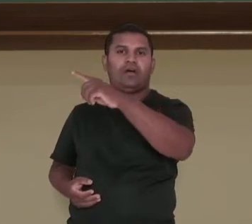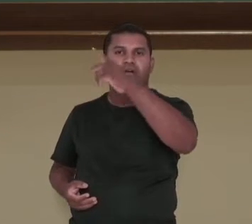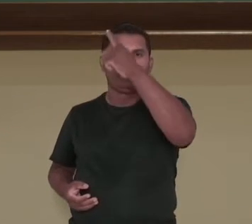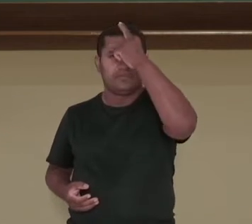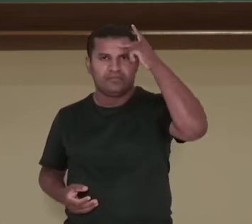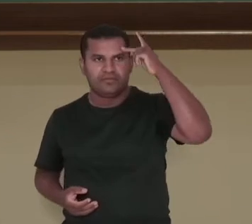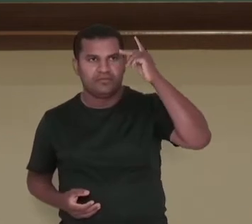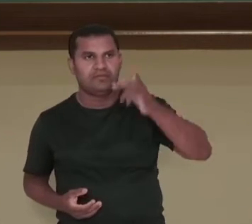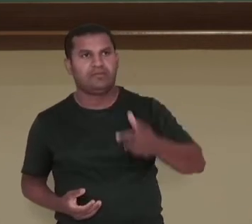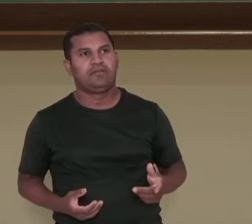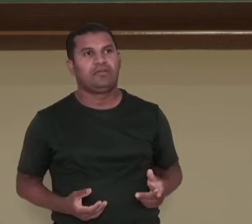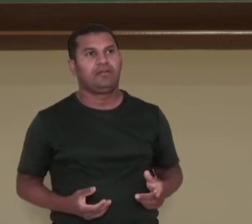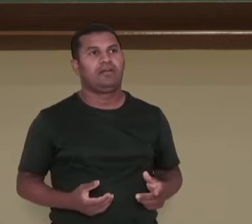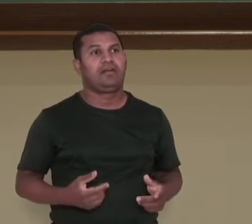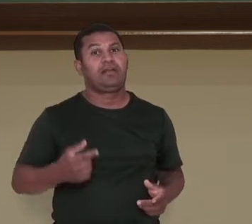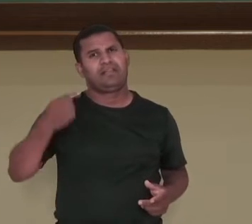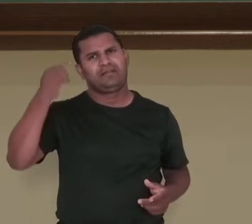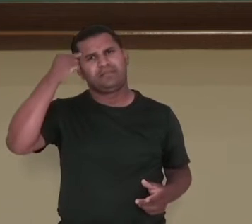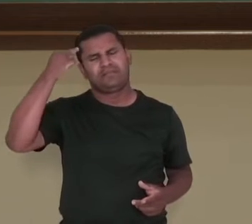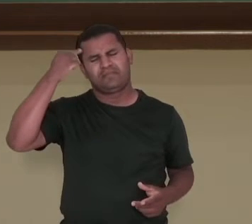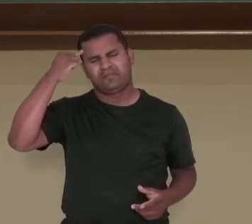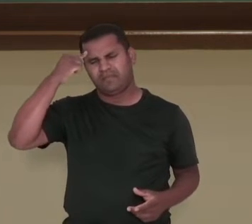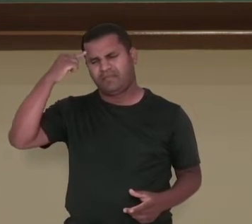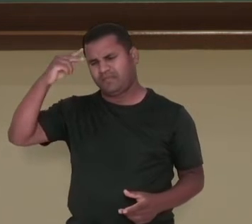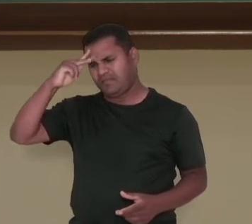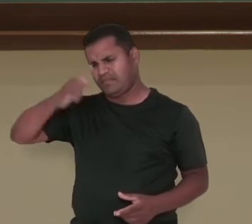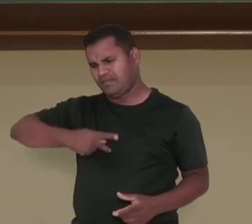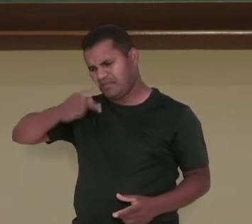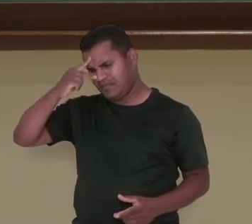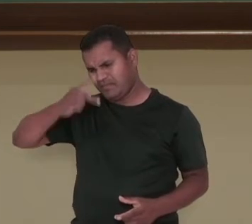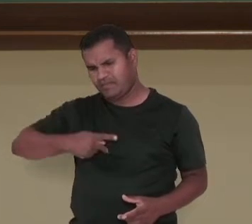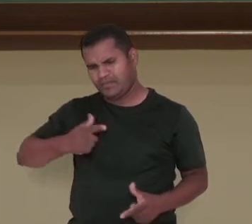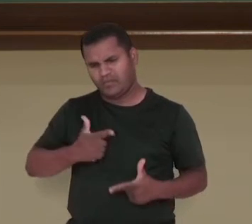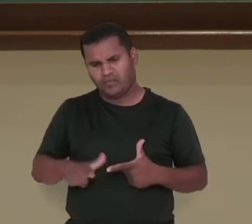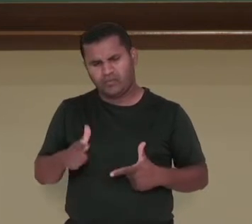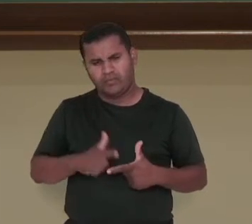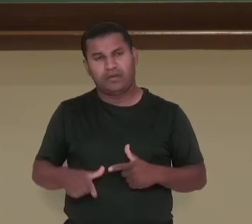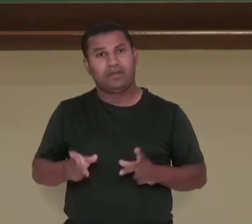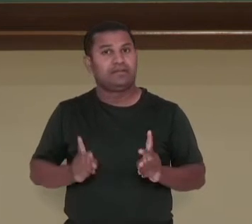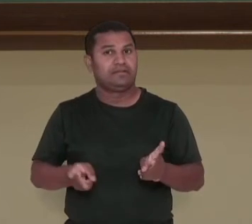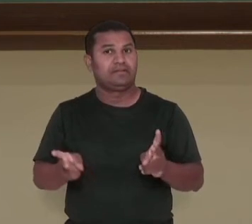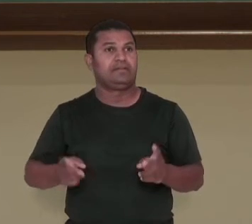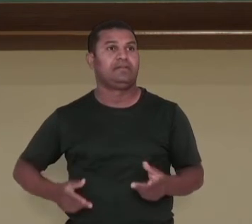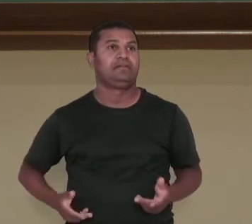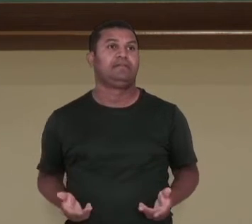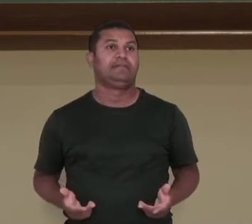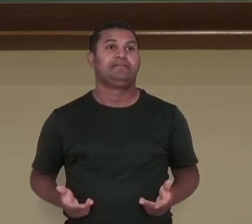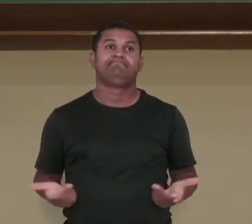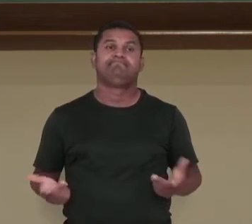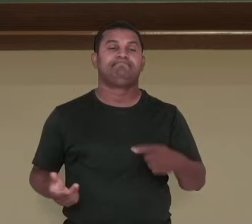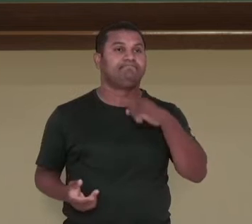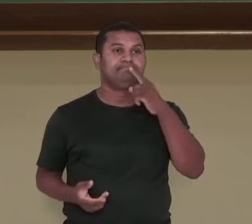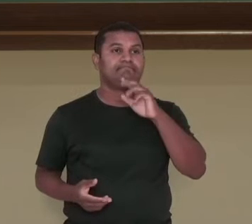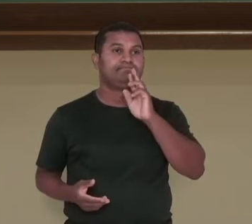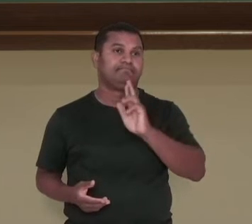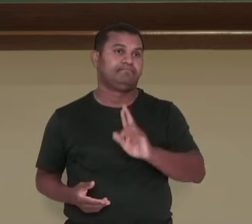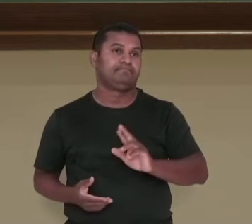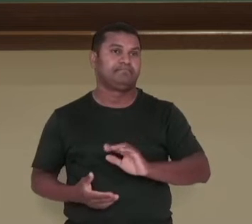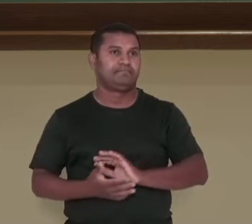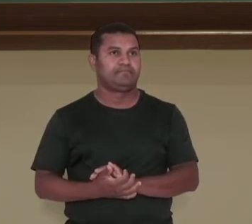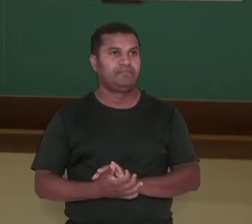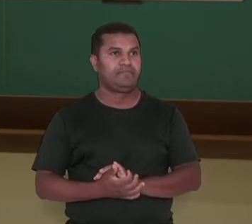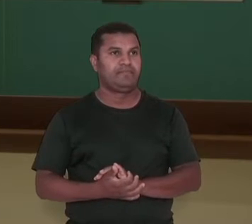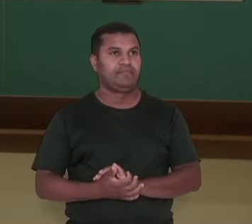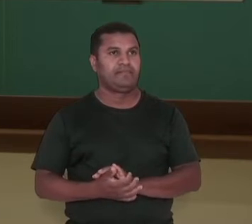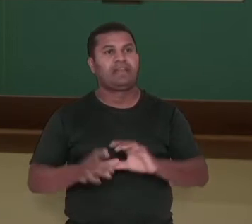E ficam muito centralizadas nos problemas, ao invés de pensar aí na resolução, certo? Frases comuns